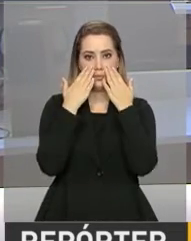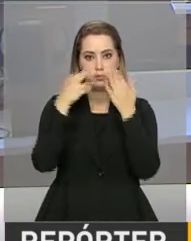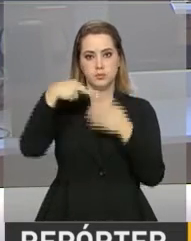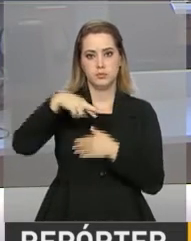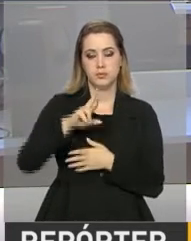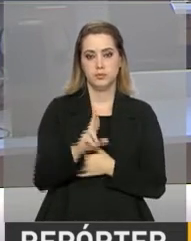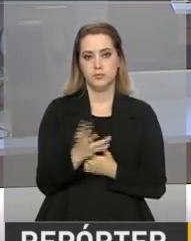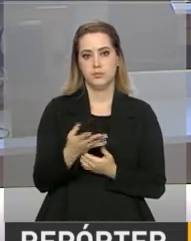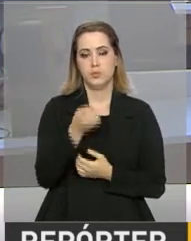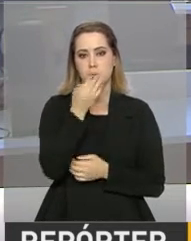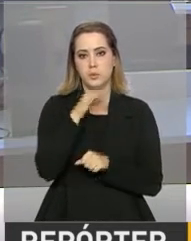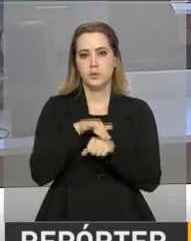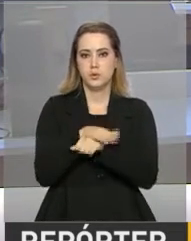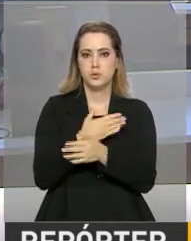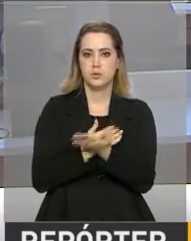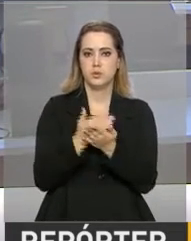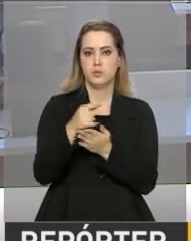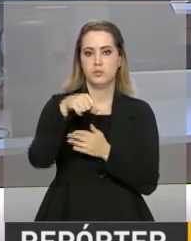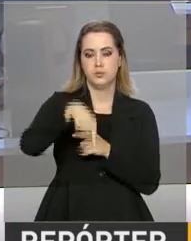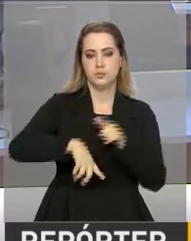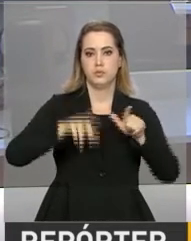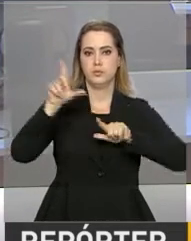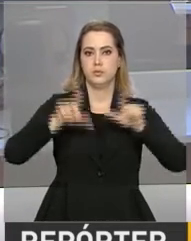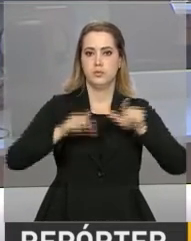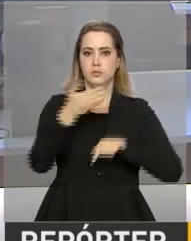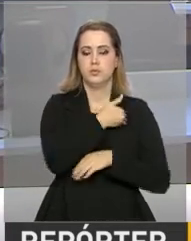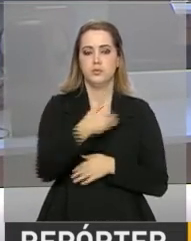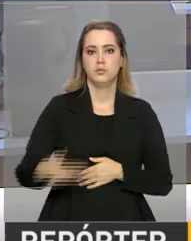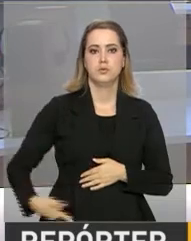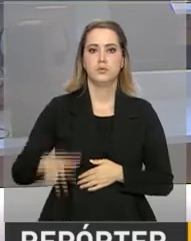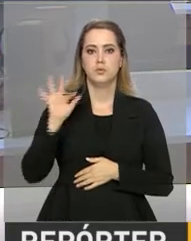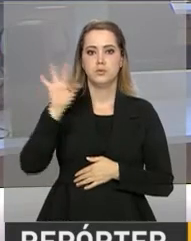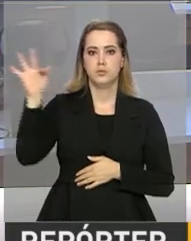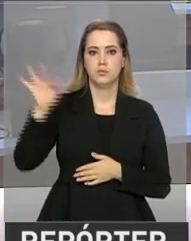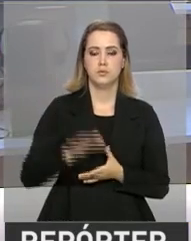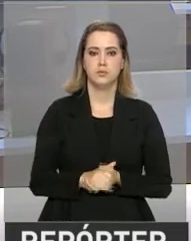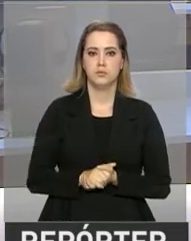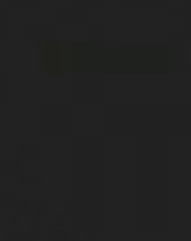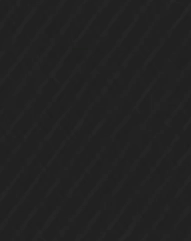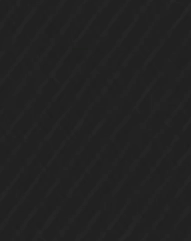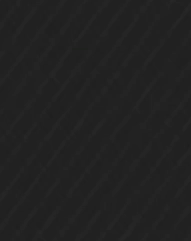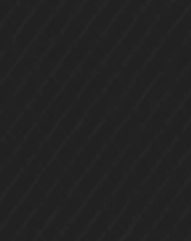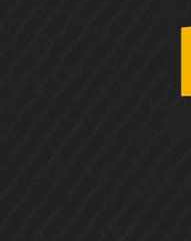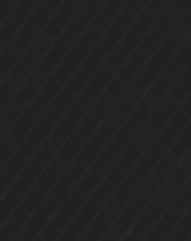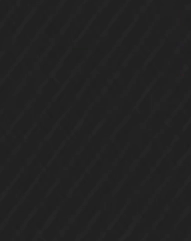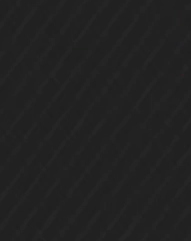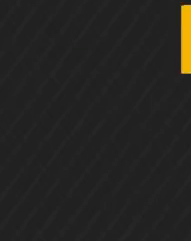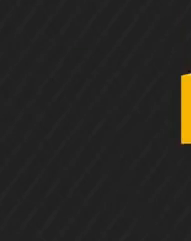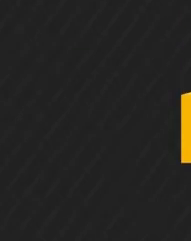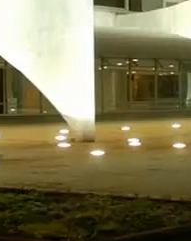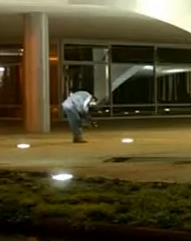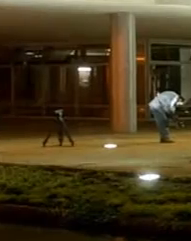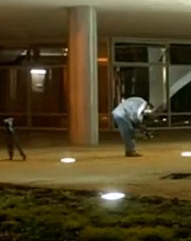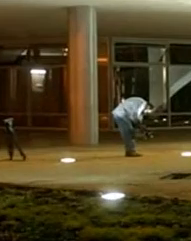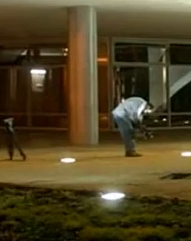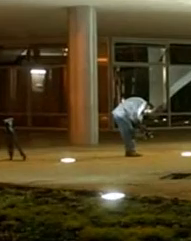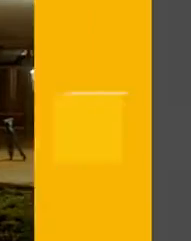próxima edição. Uma boa noite para você e continue com a gente aqui na NBR, a TV do Governo Federal.